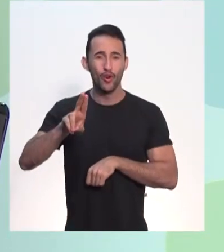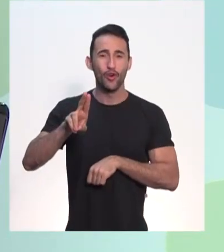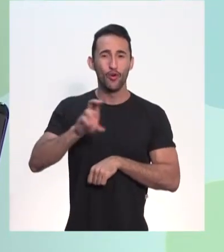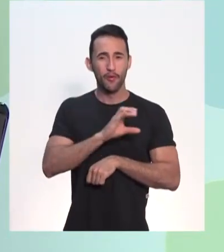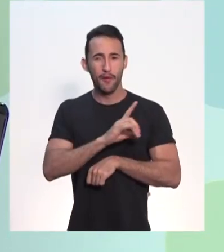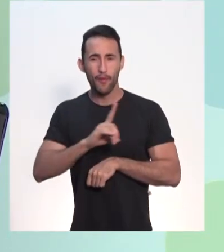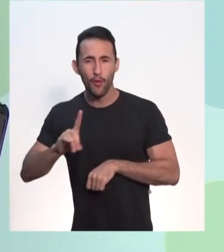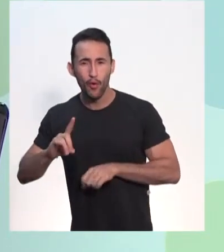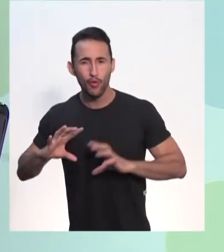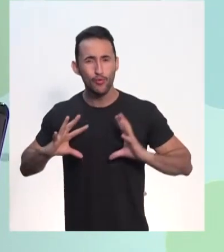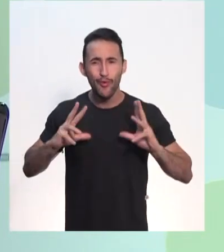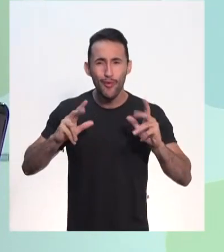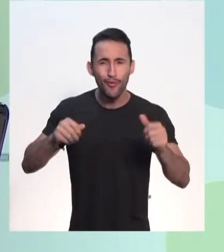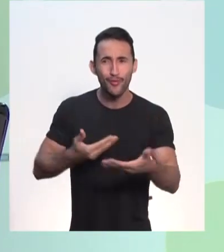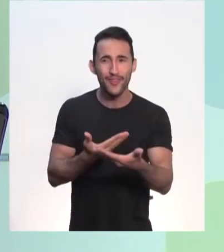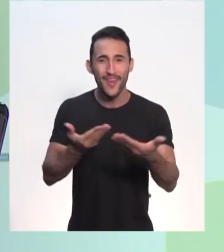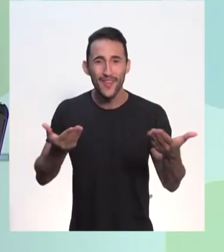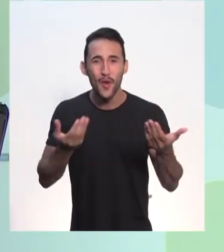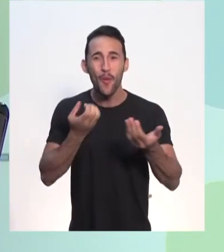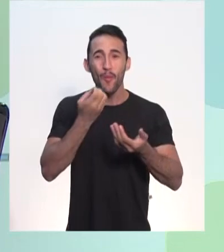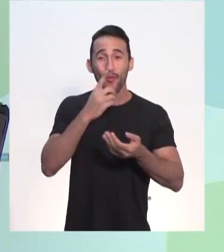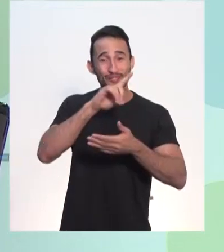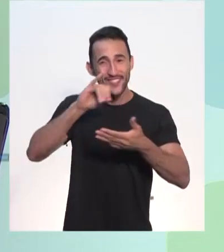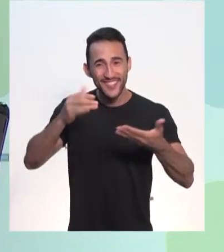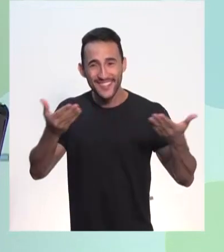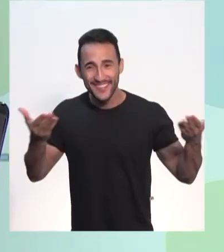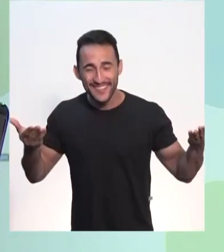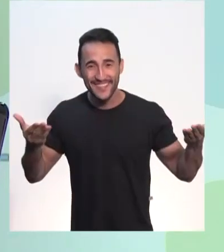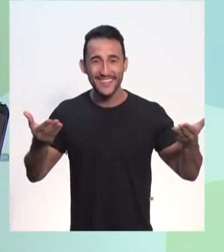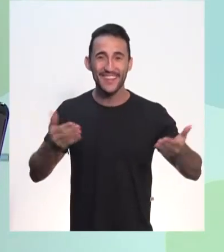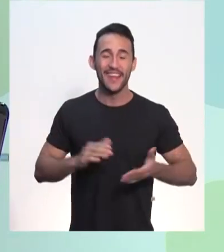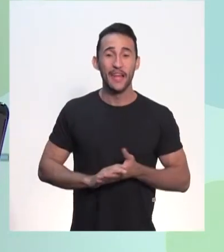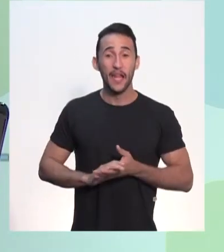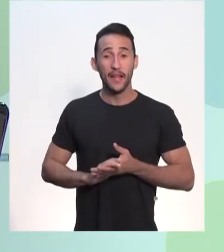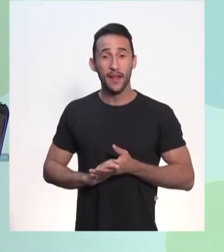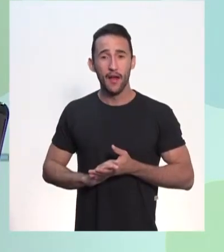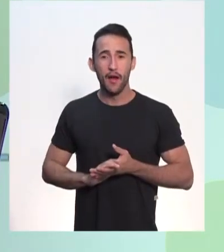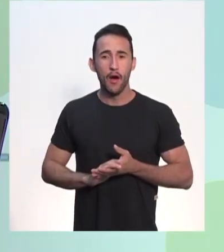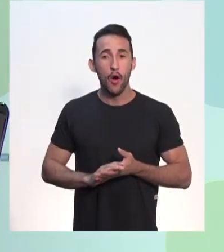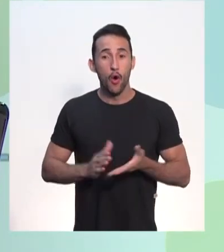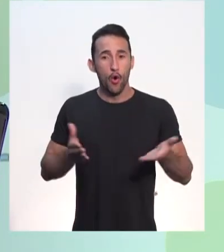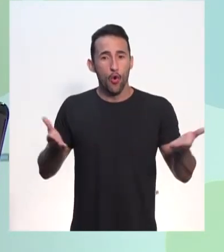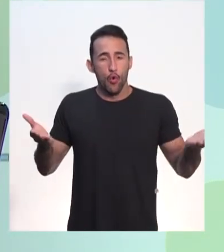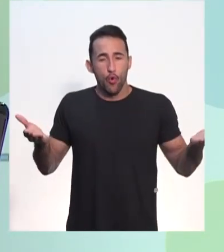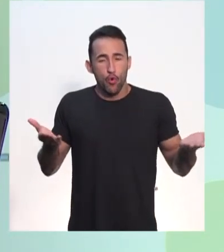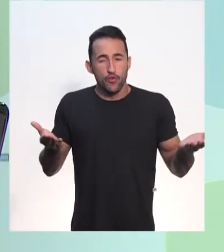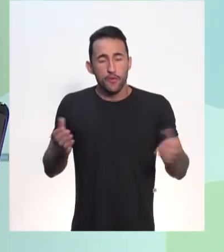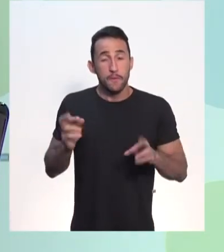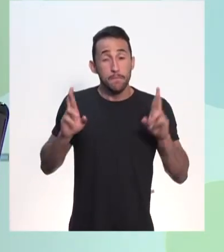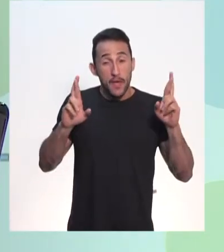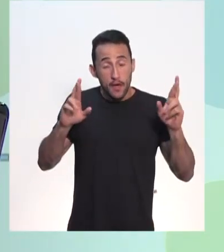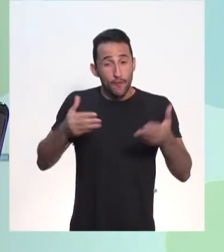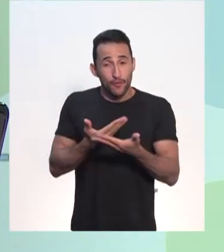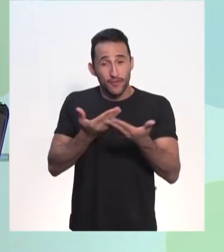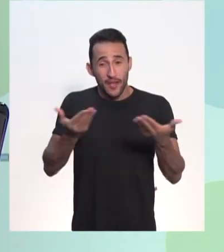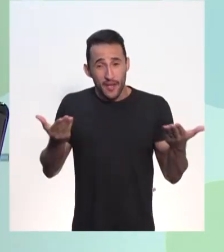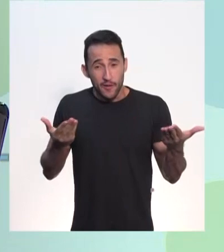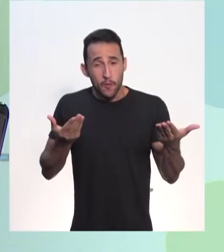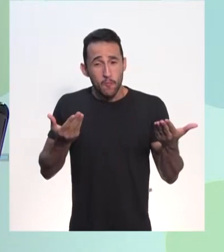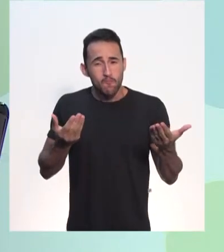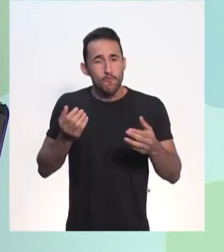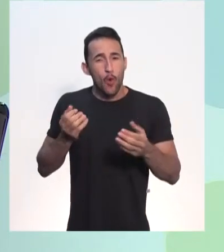a transmissão dessa ATPC. Que nós tenhamos um ótimo dia de trabalho. Hoje nós temos